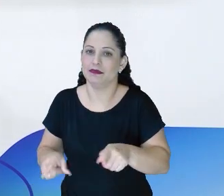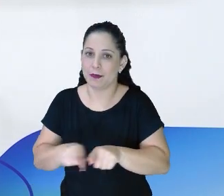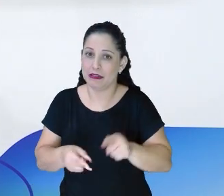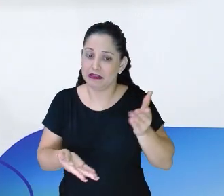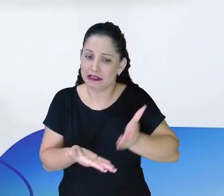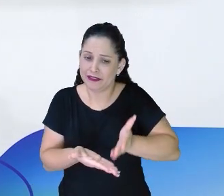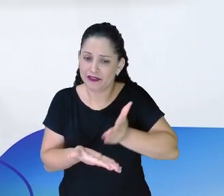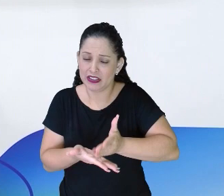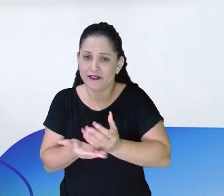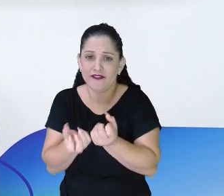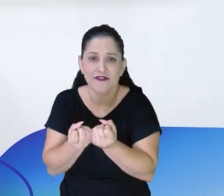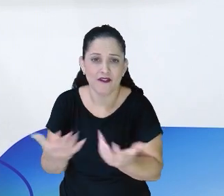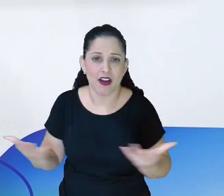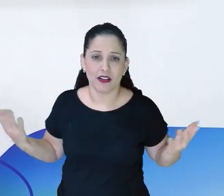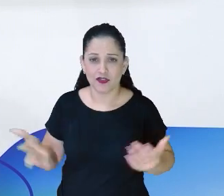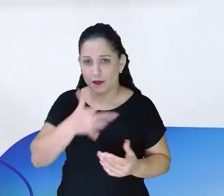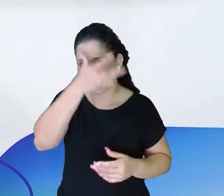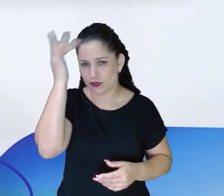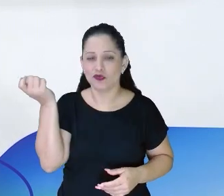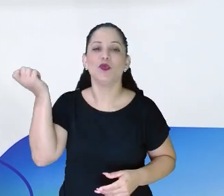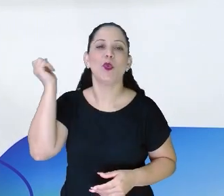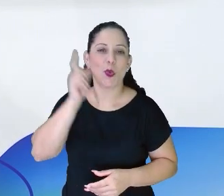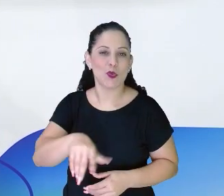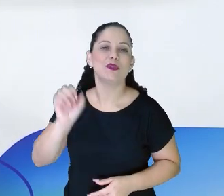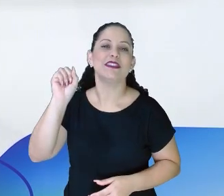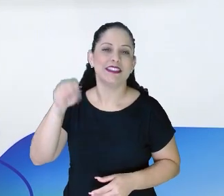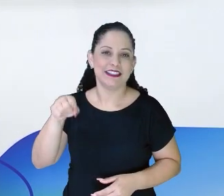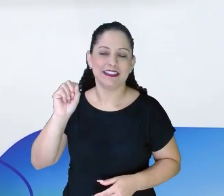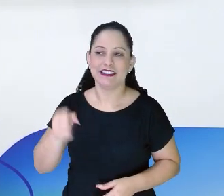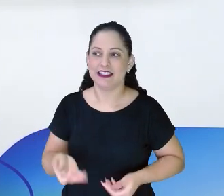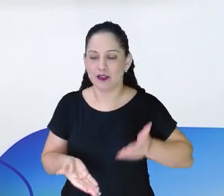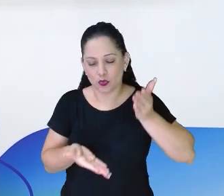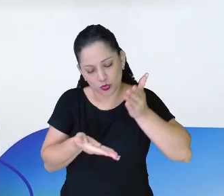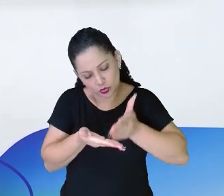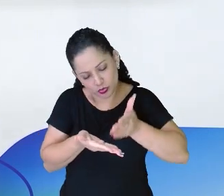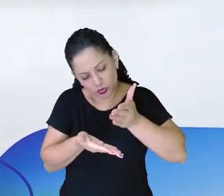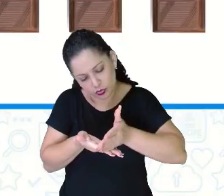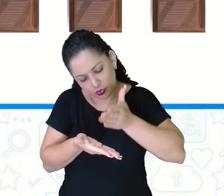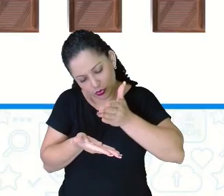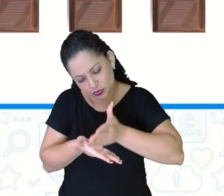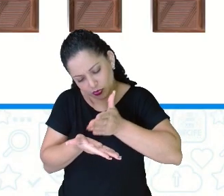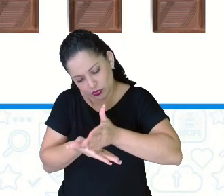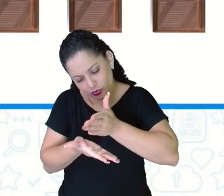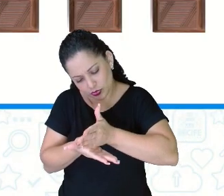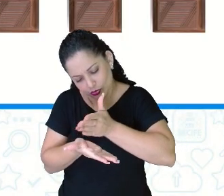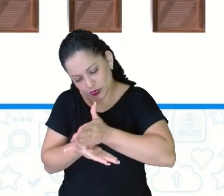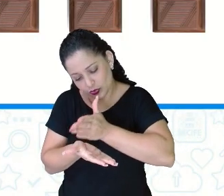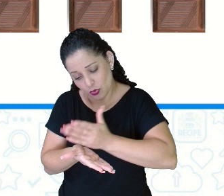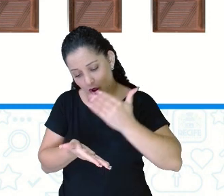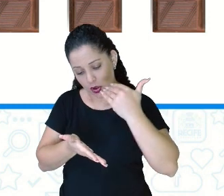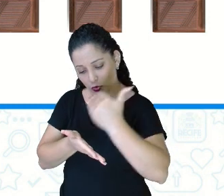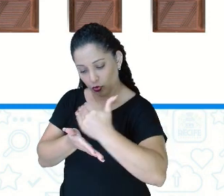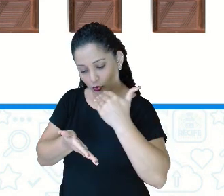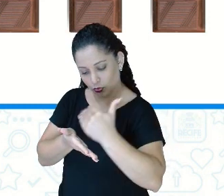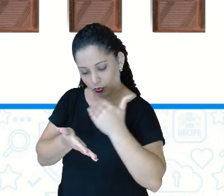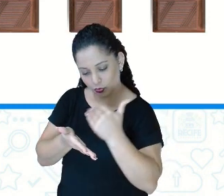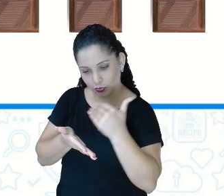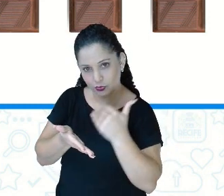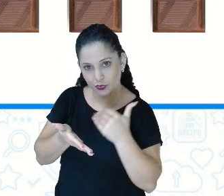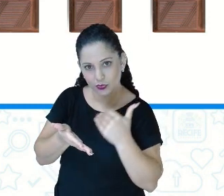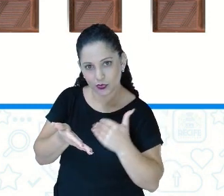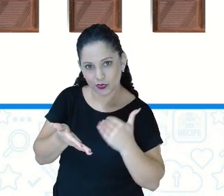mais pessoas, eu consigo? Consigo sim, ó, como está no exemplo. Eu vou repartir